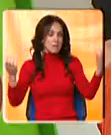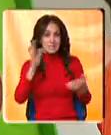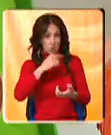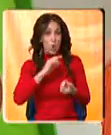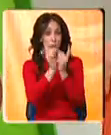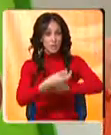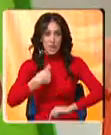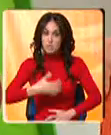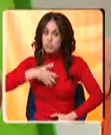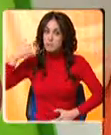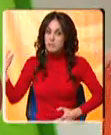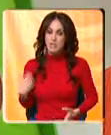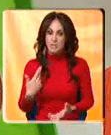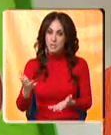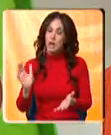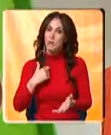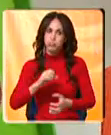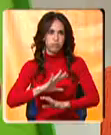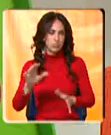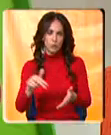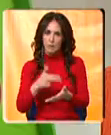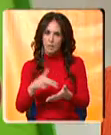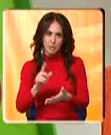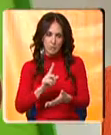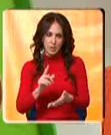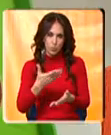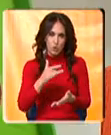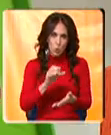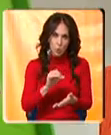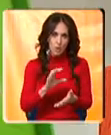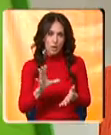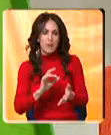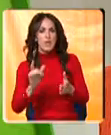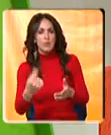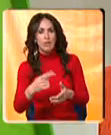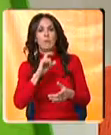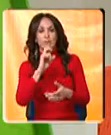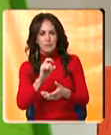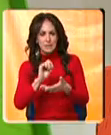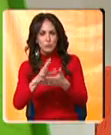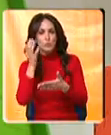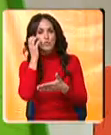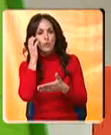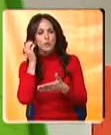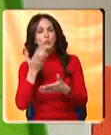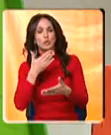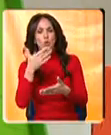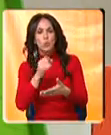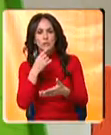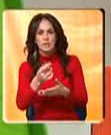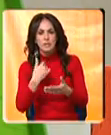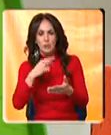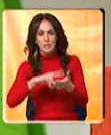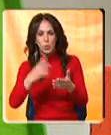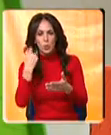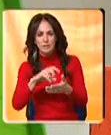Não estava à espera do Diogo. Mas é que eu tenho... Mas ainda ainda tenho uma mensagem guardada no telefone do Diogo que dizia, por acaso